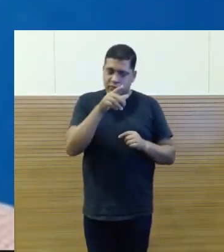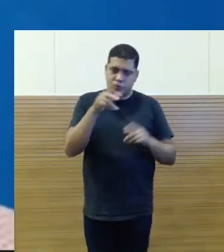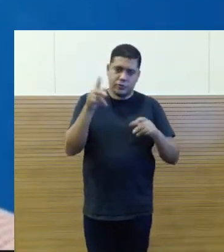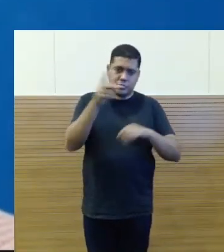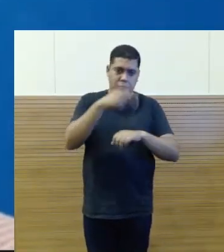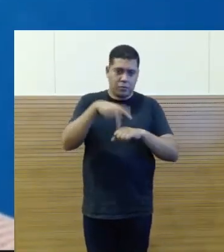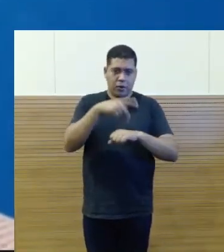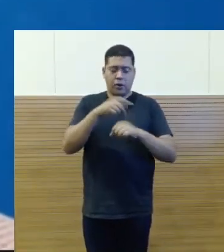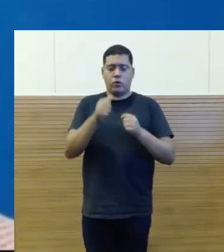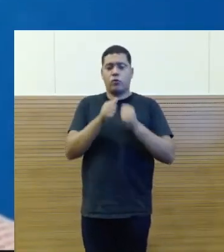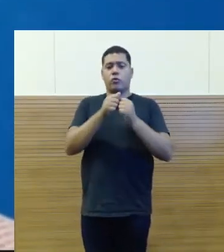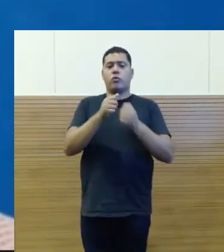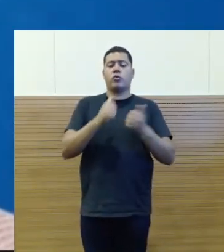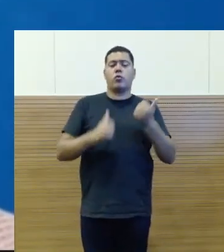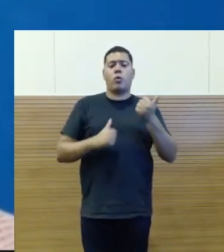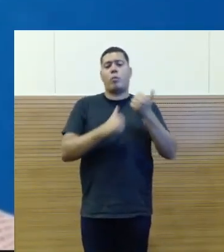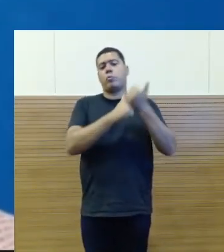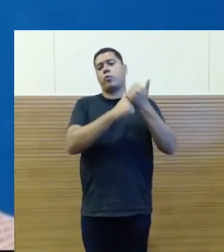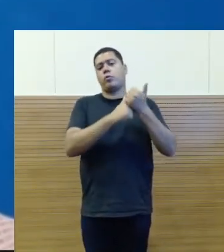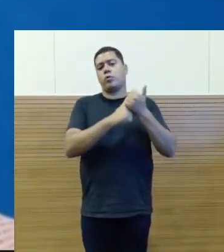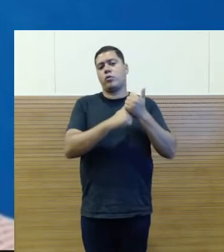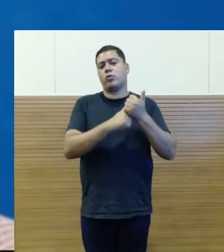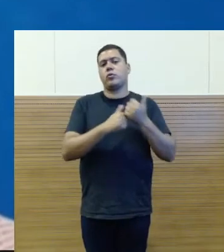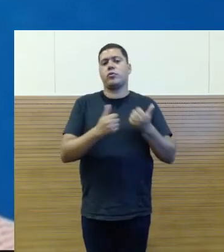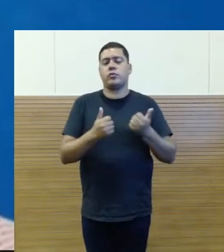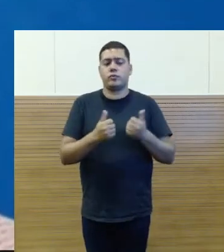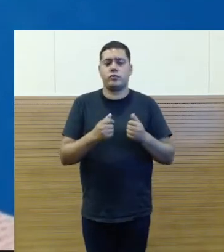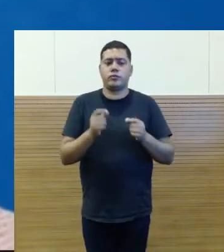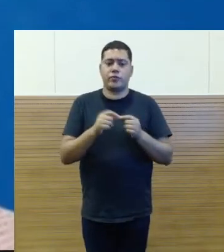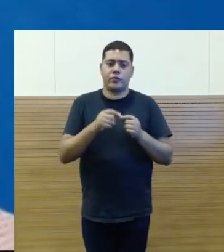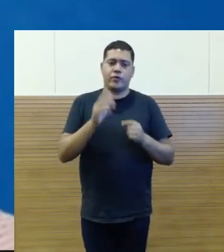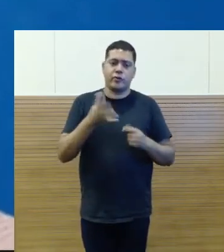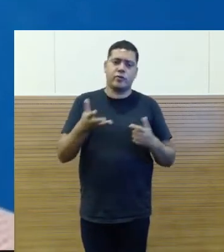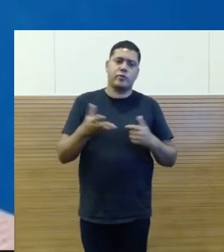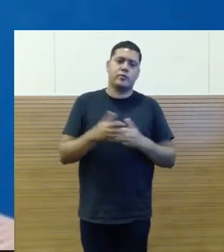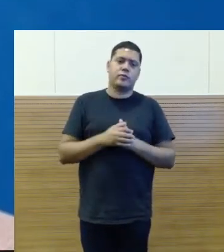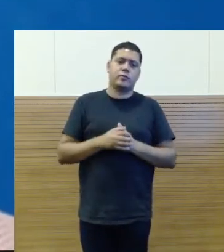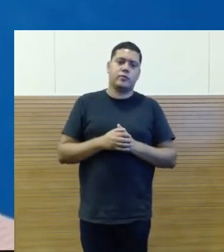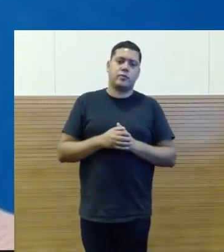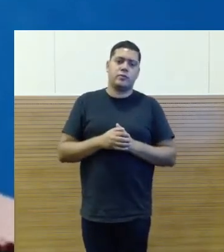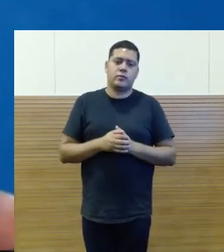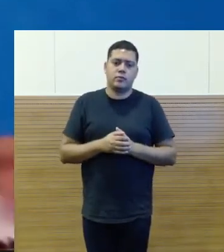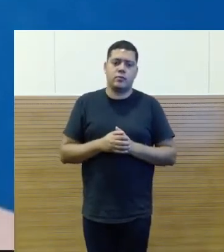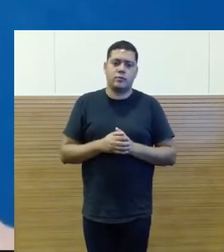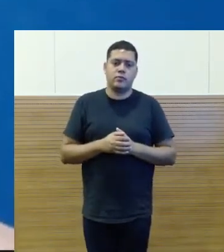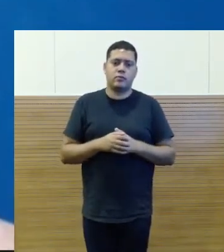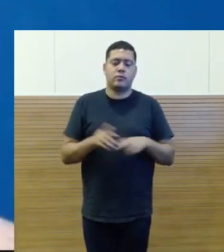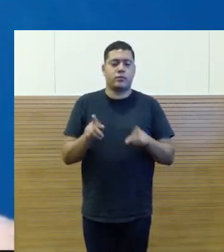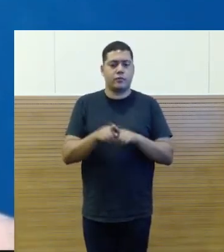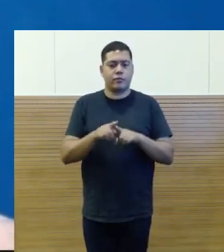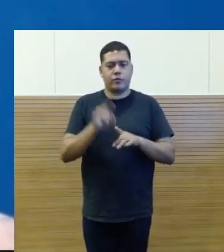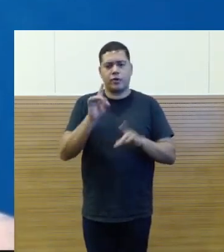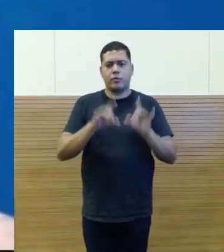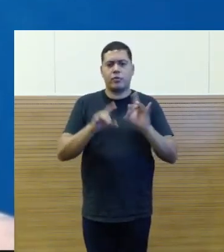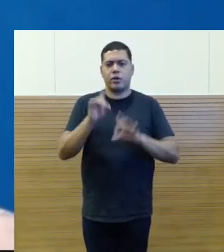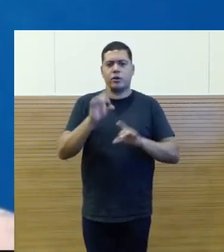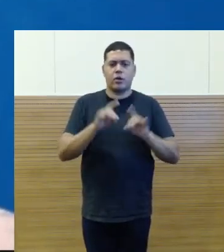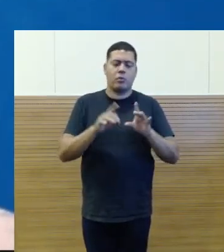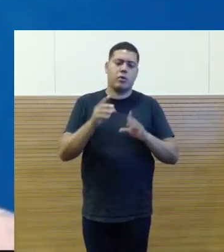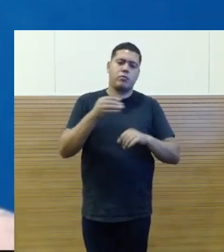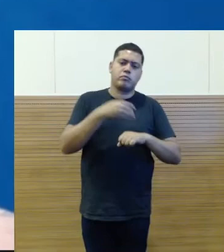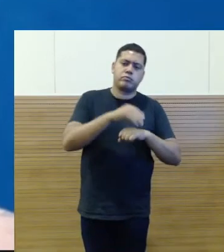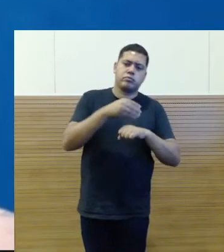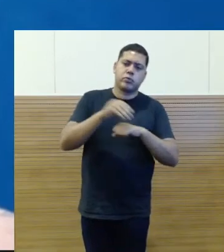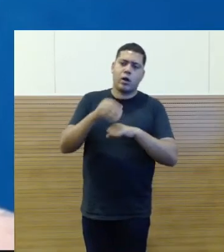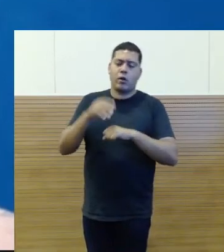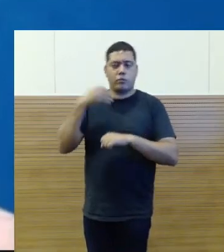com apoio técnico, como as agências das Nações Unidas têm feito, e especialmente também compartilhar